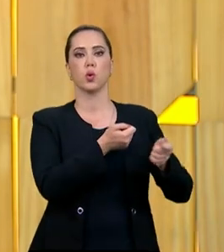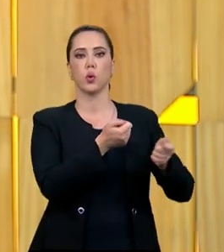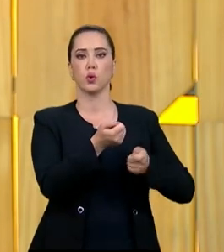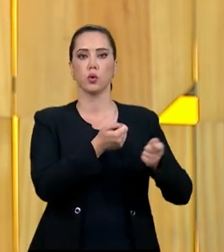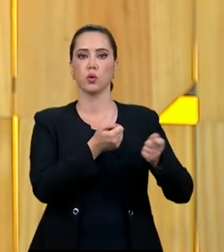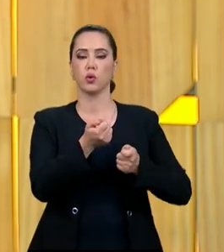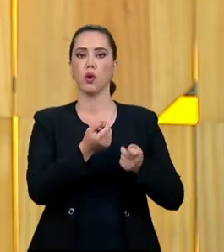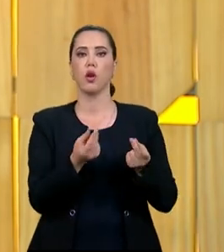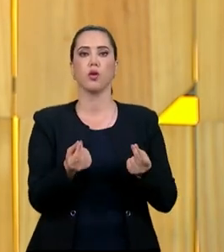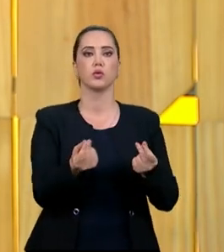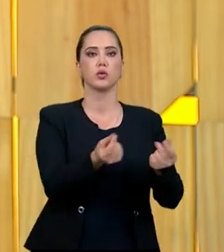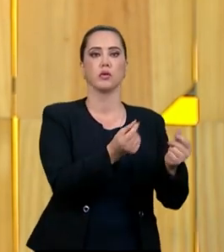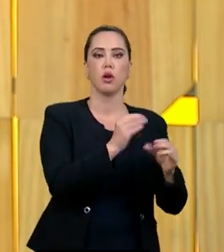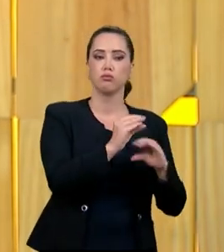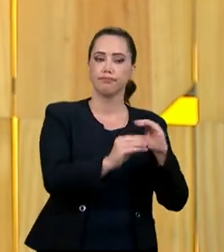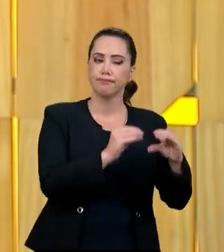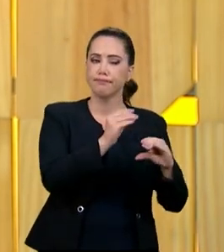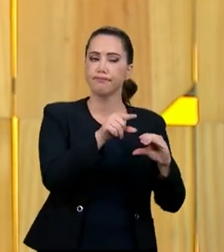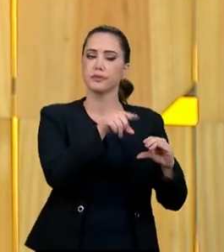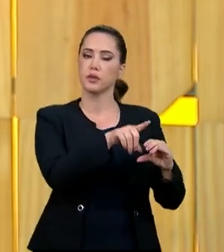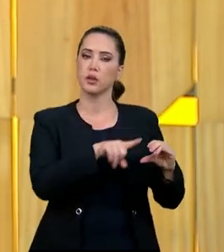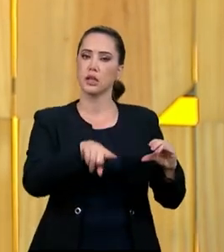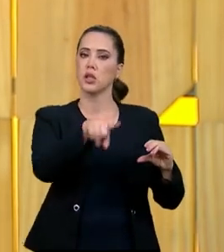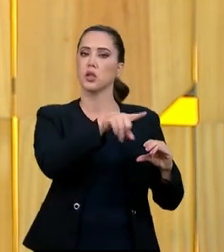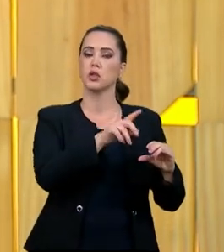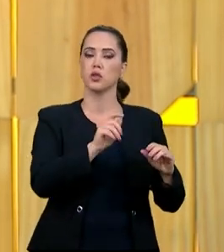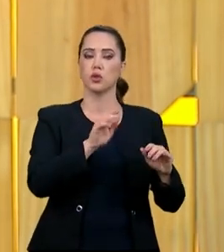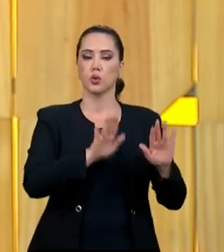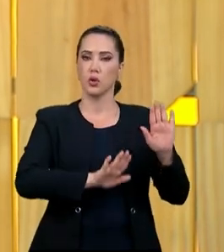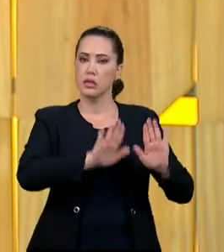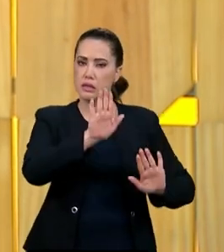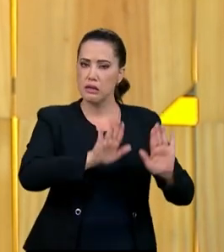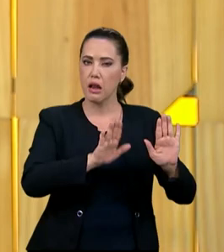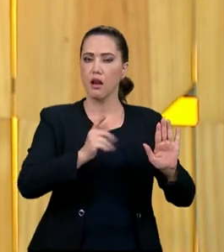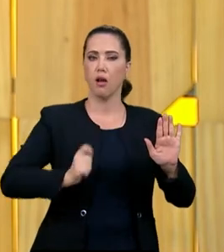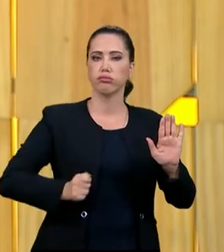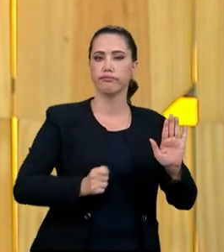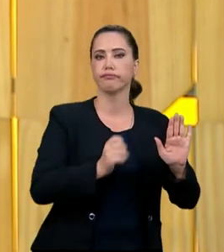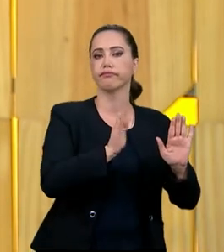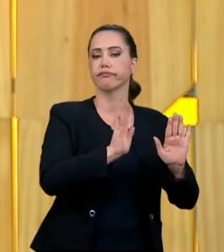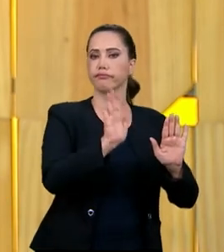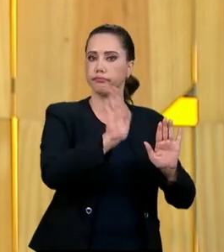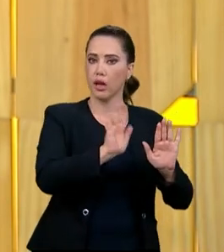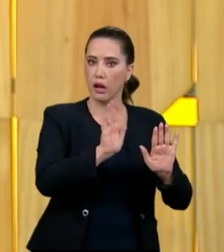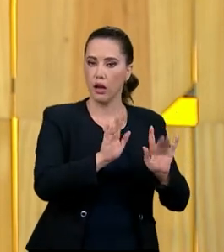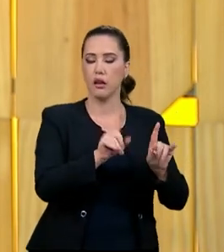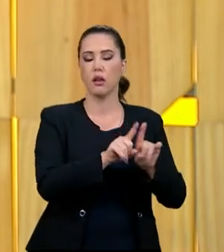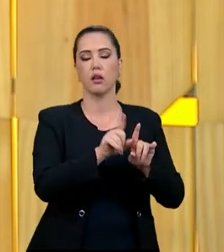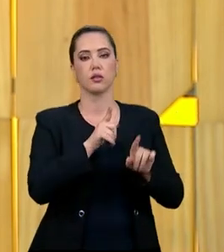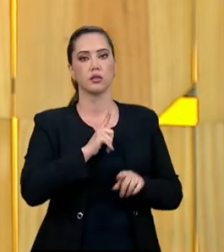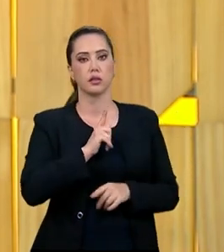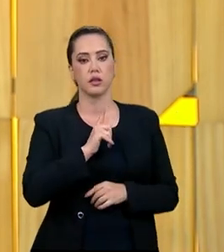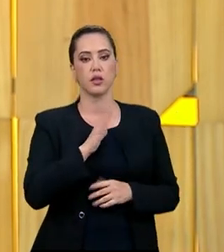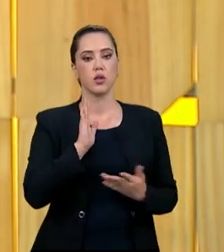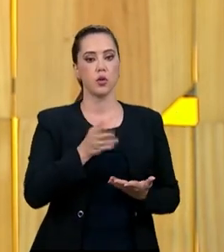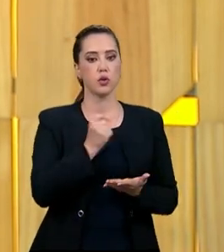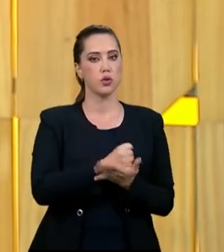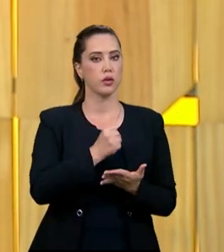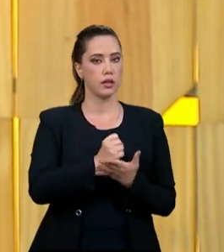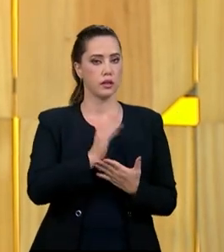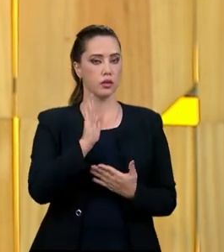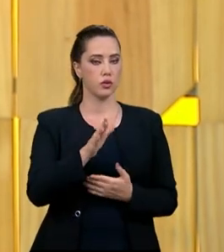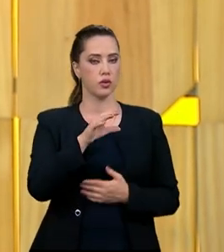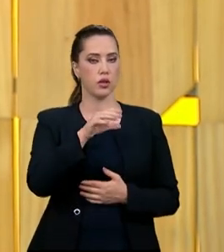leilões e concessões de investimento em infraestrutura, óleo e gás que estão acontecendo, e hoje em dia a gente já tem já contratados